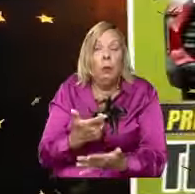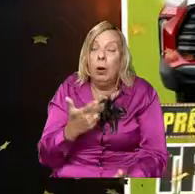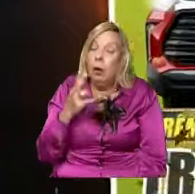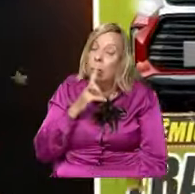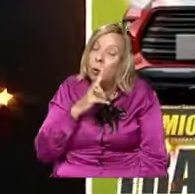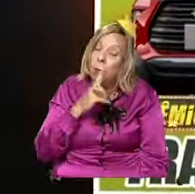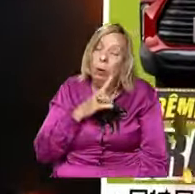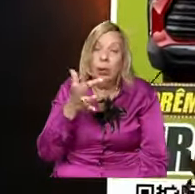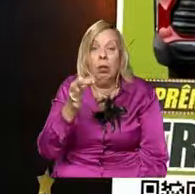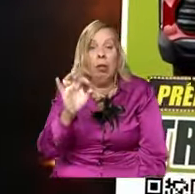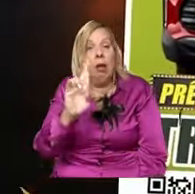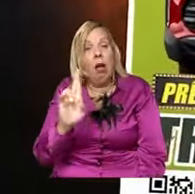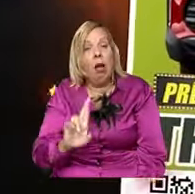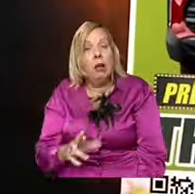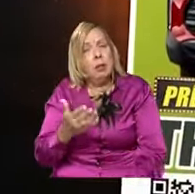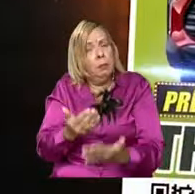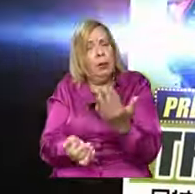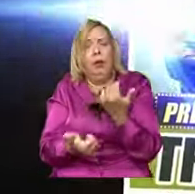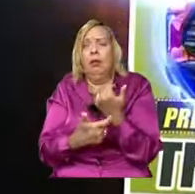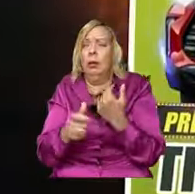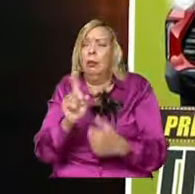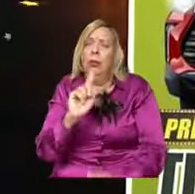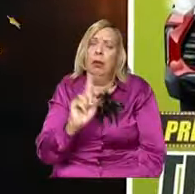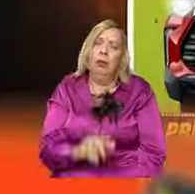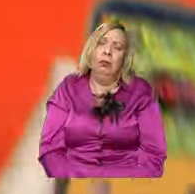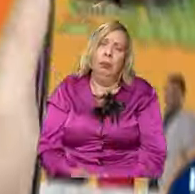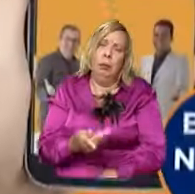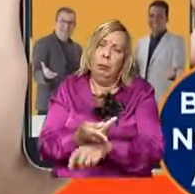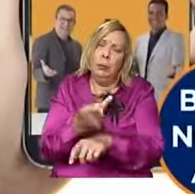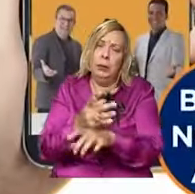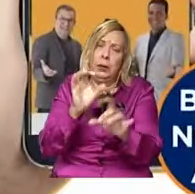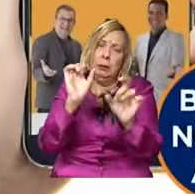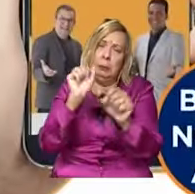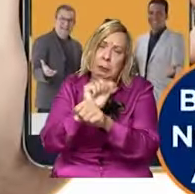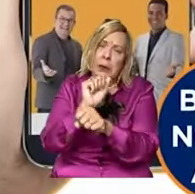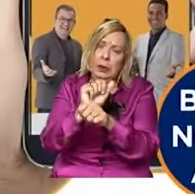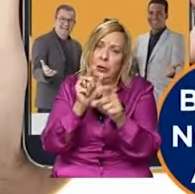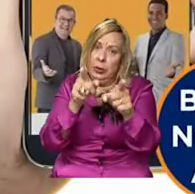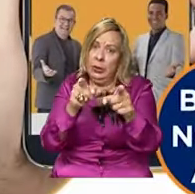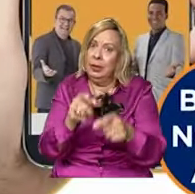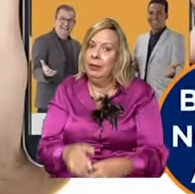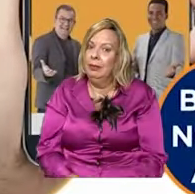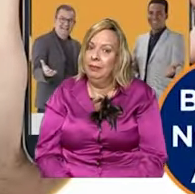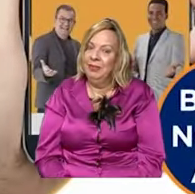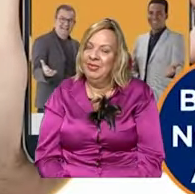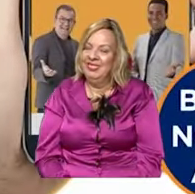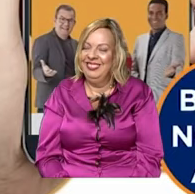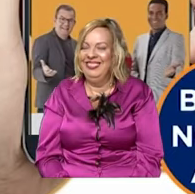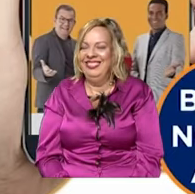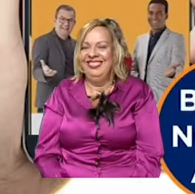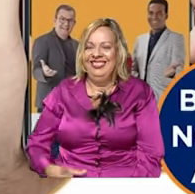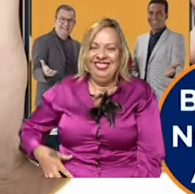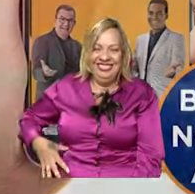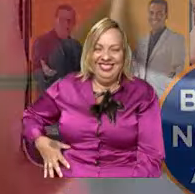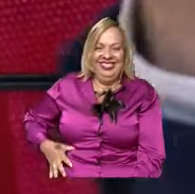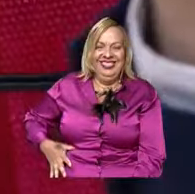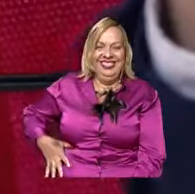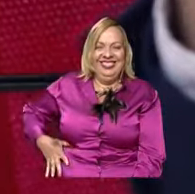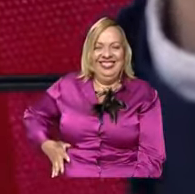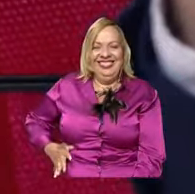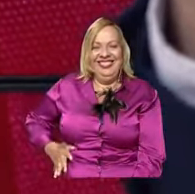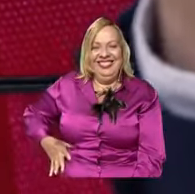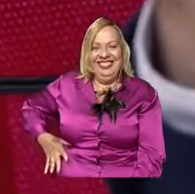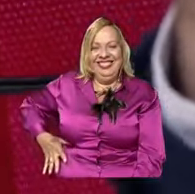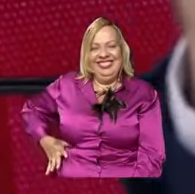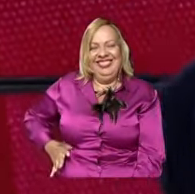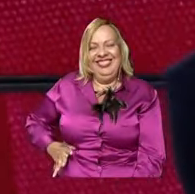Tem din-din, tem iPhone, motos e uma dupla especial te esperando. É o show da sorte CajuCap. É pra mudar de vida.